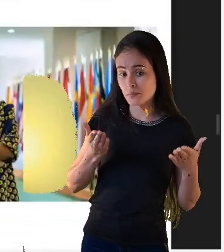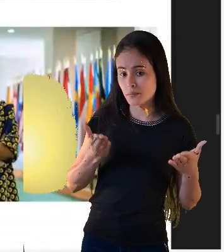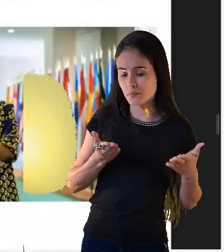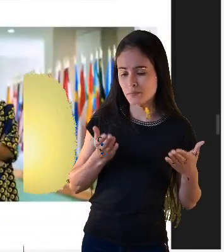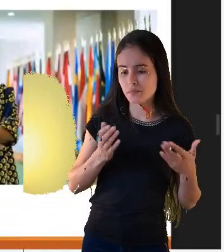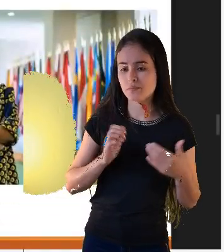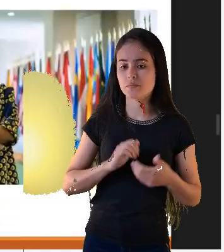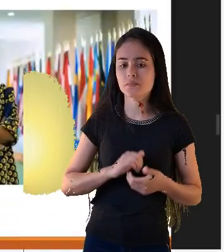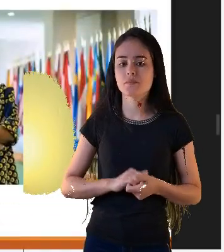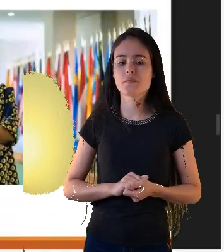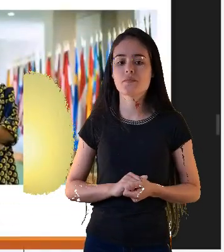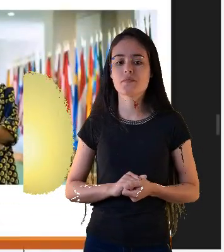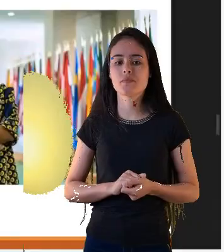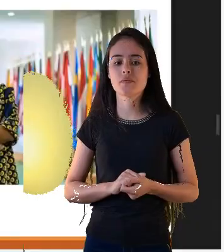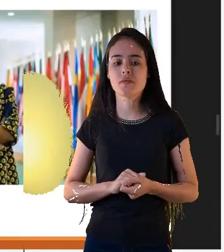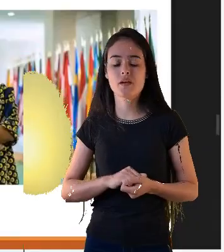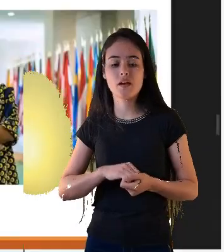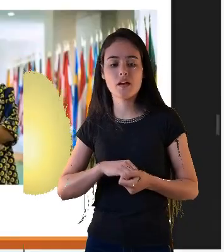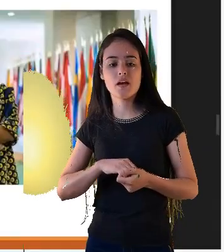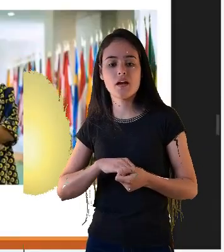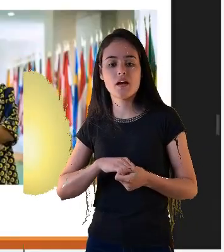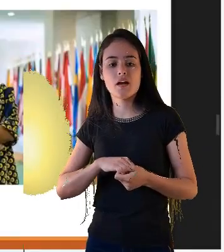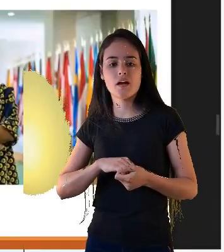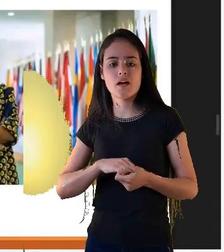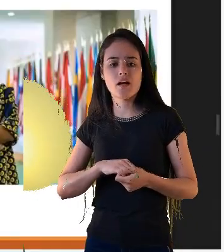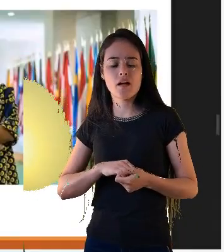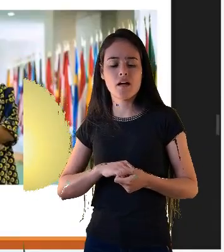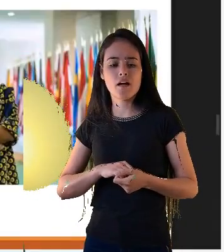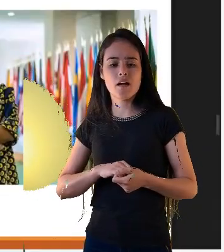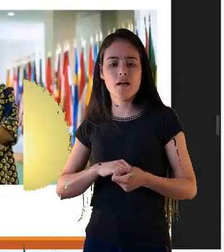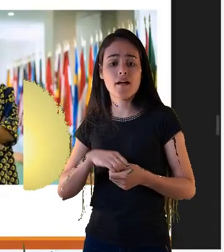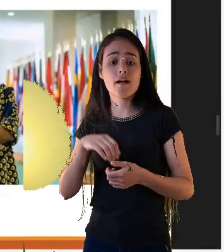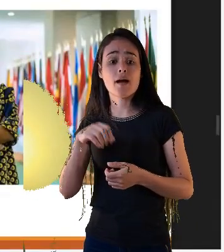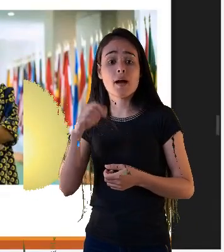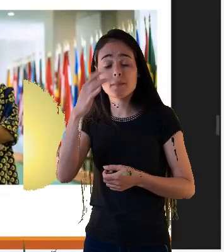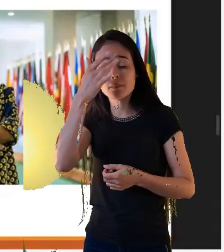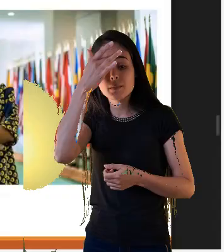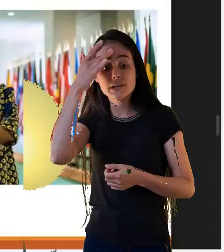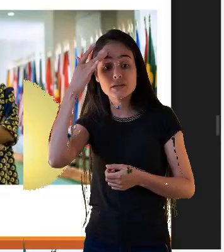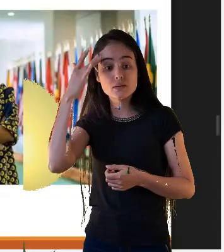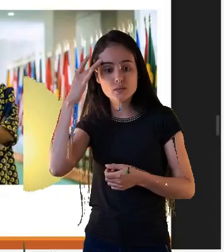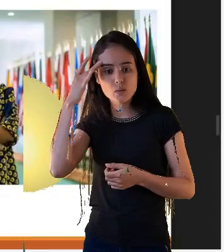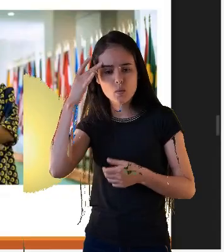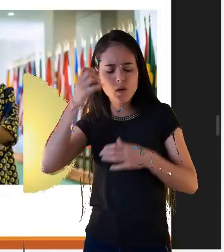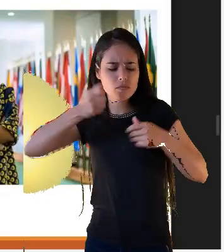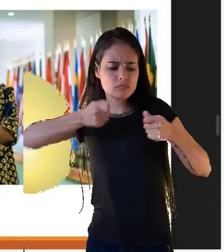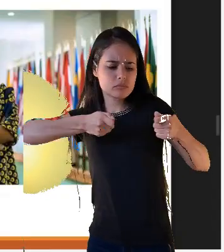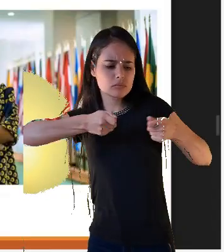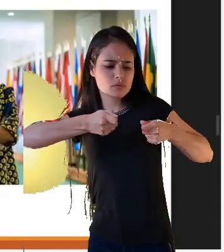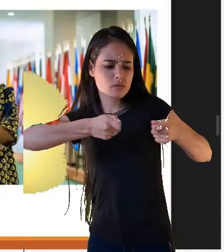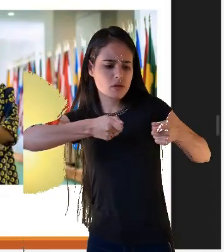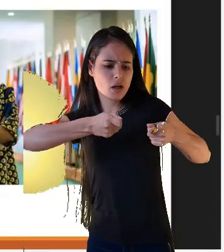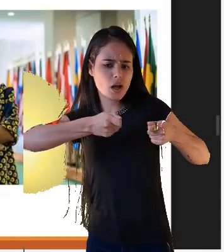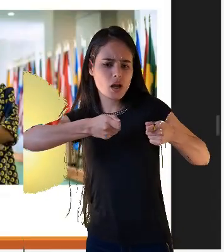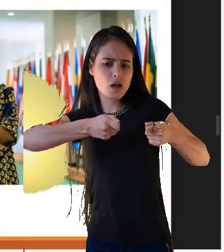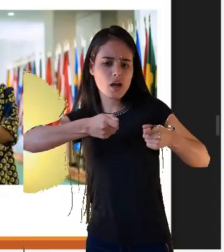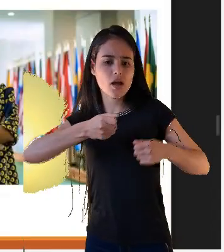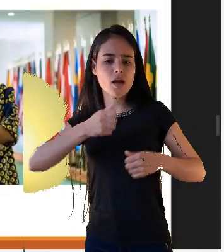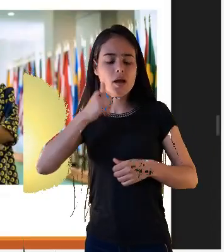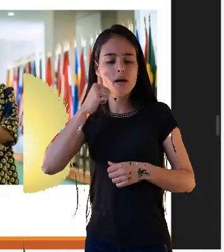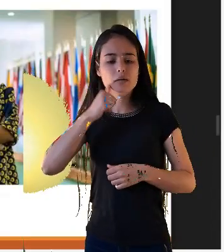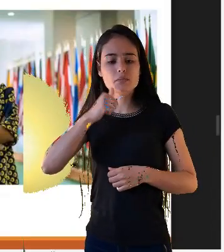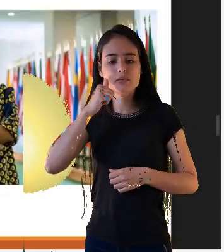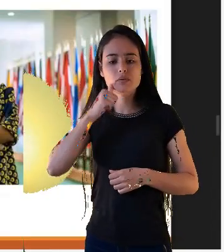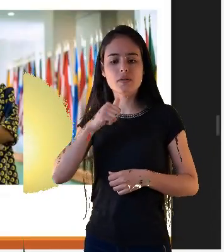E hoje, quem que está ministra é a Aniele. E é importante falar disso